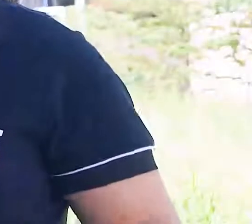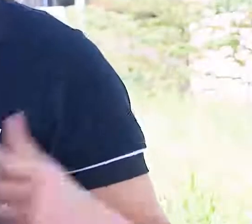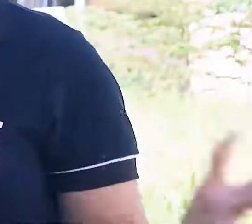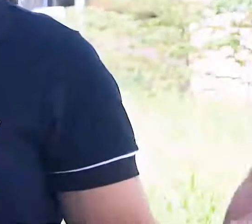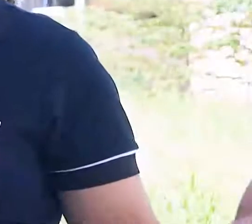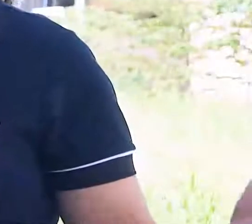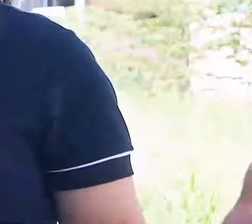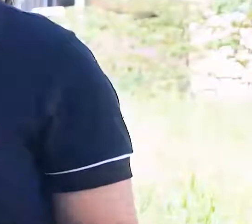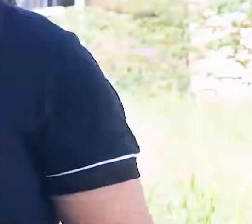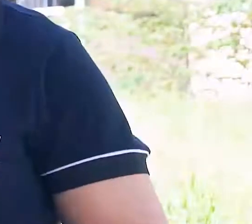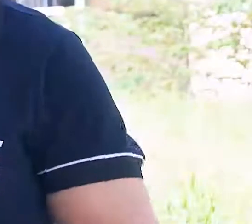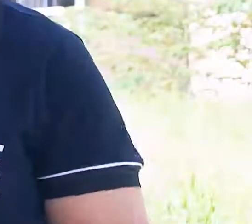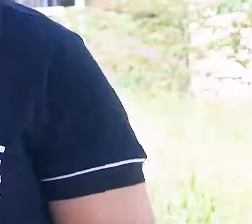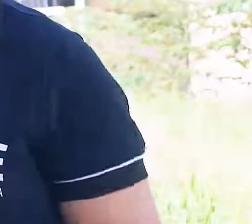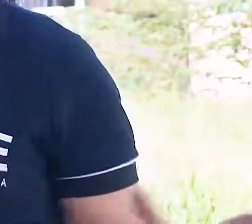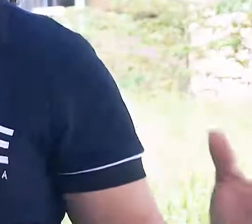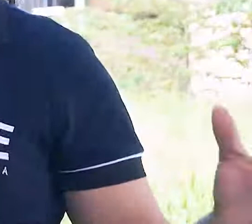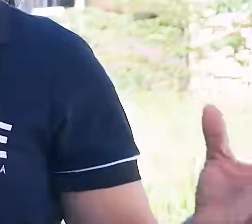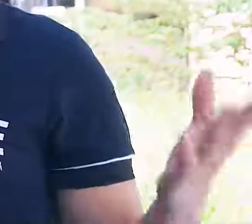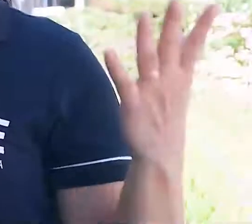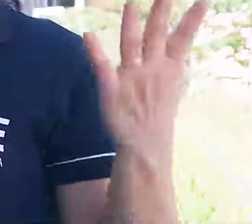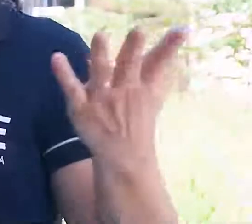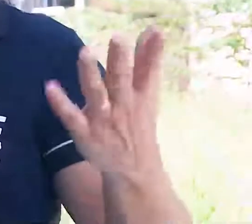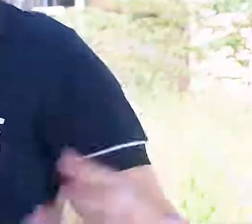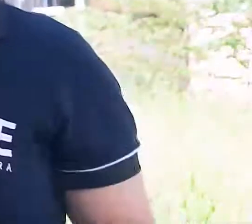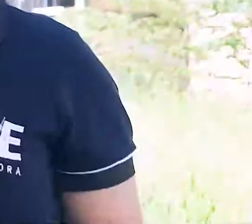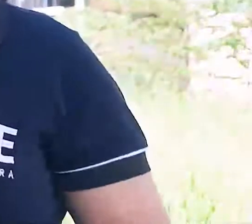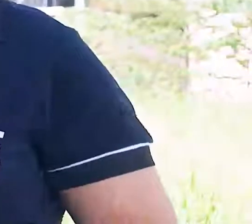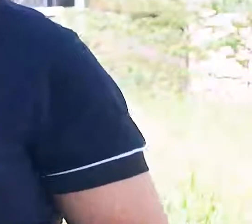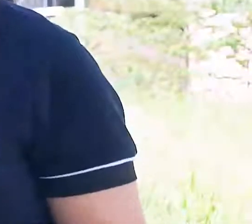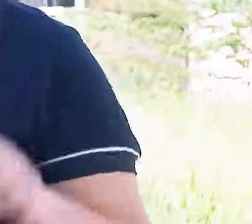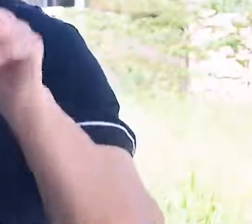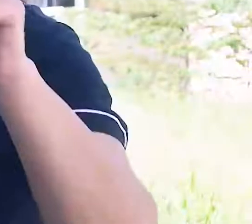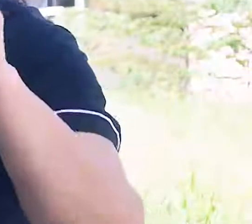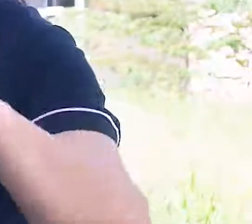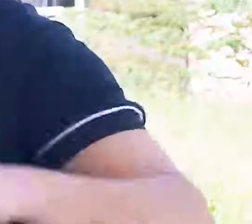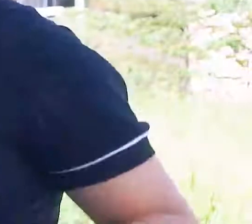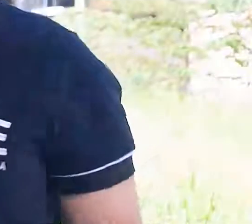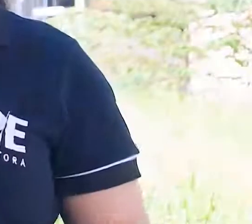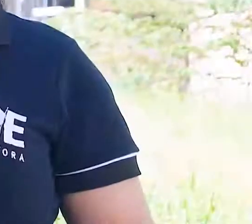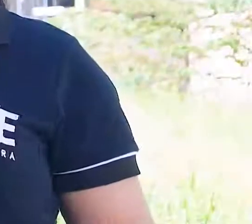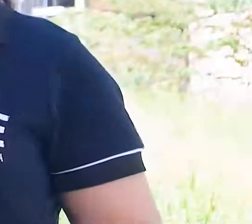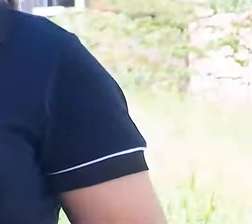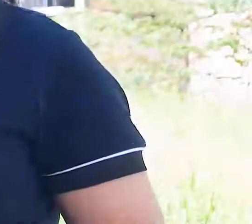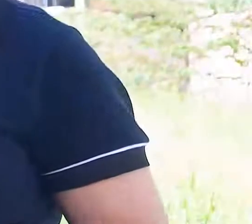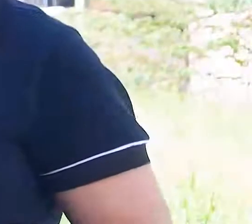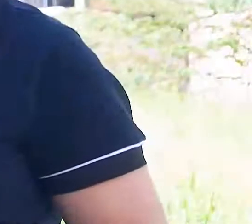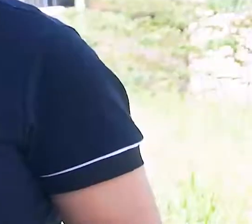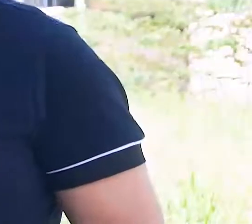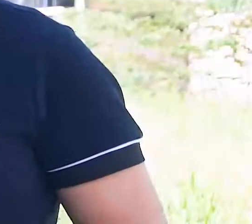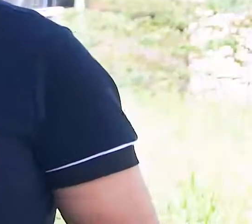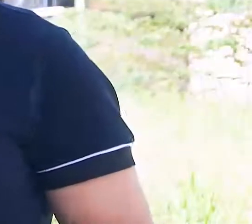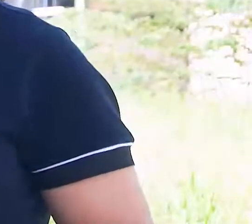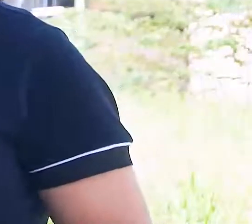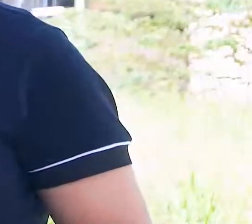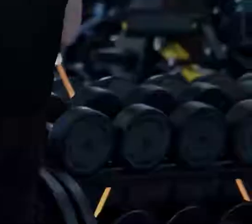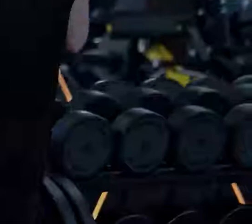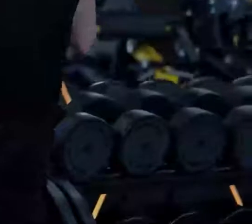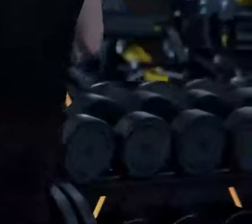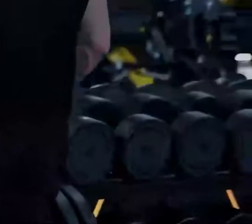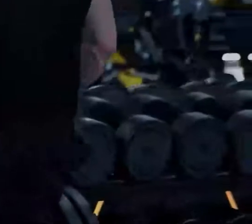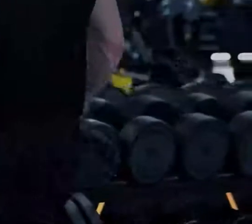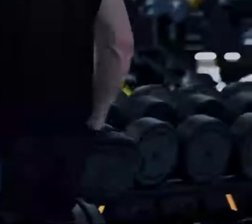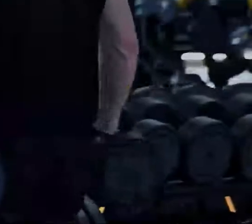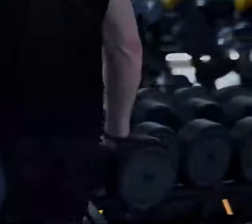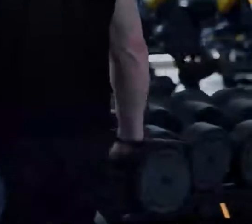importa é se movimentar e deixar fluir o que há de melhor em você. Fique com mais explicações em sala de aula.